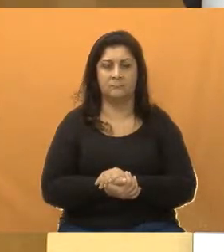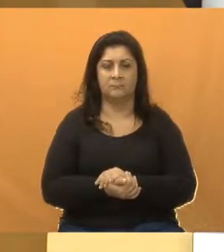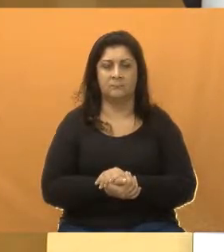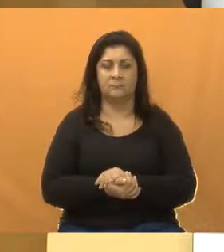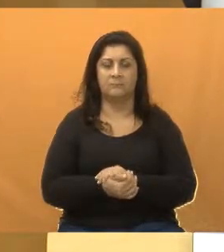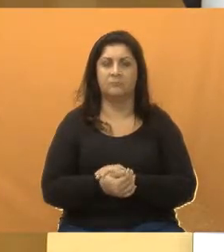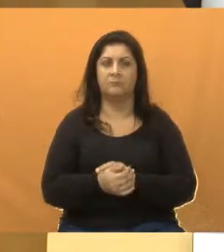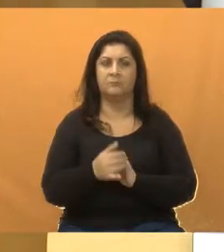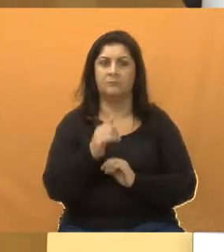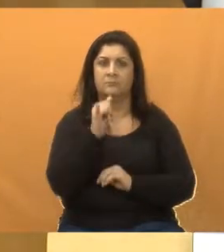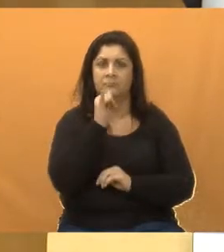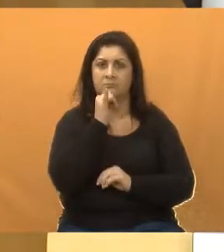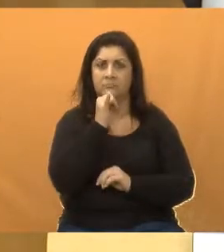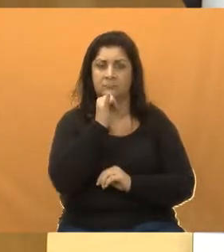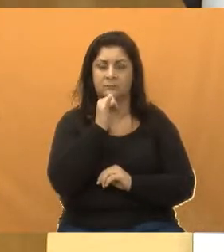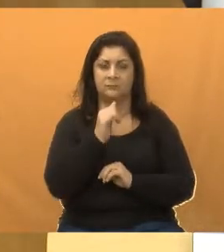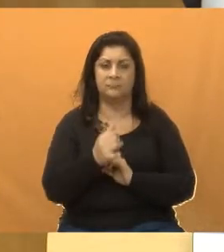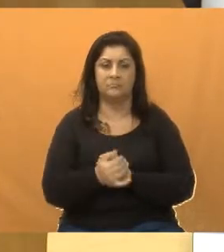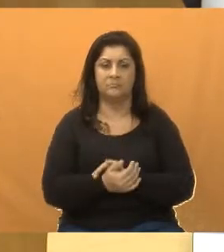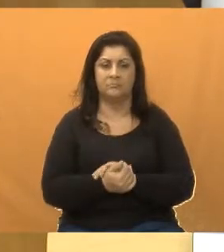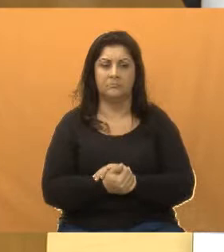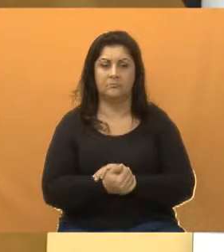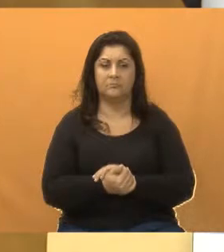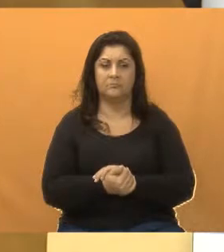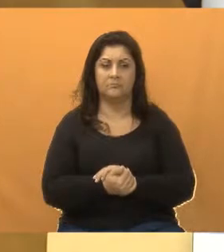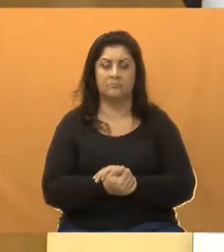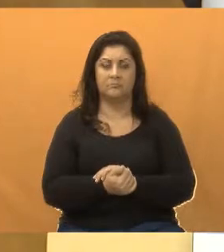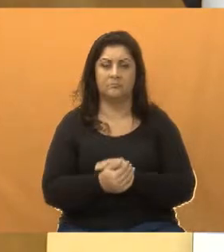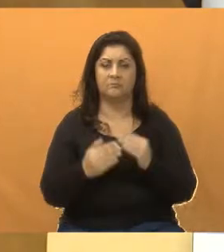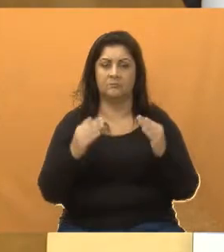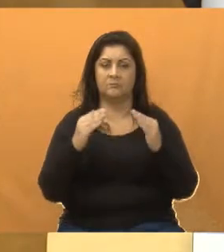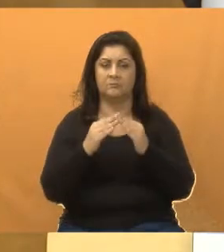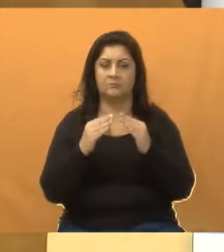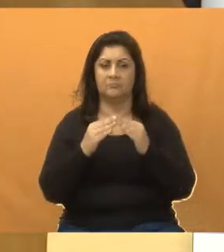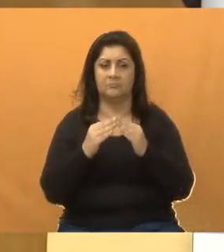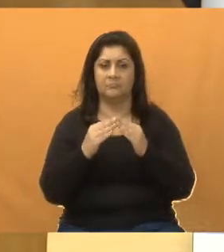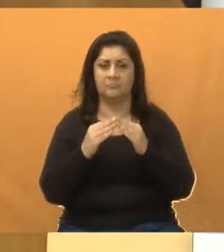Por exemplo, na minha casa,